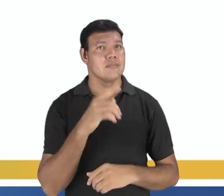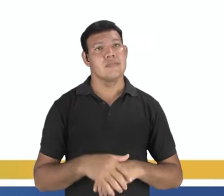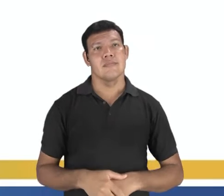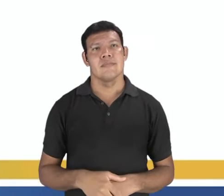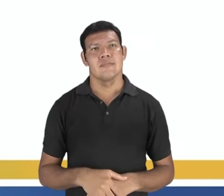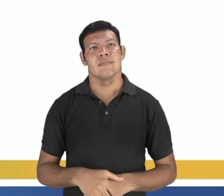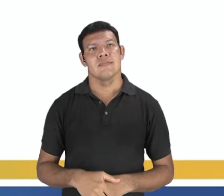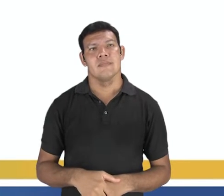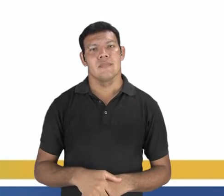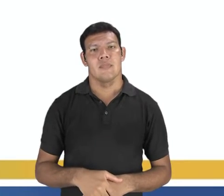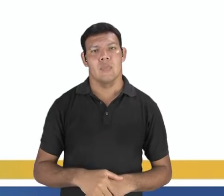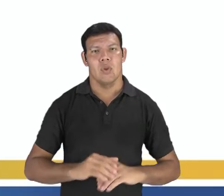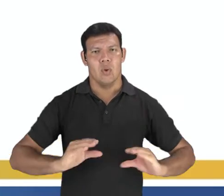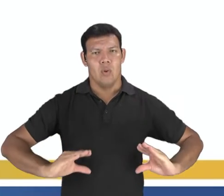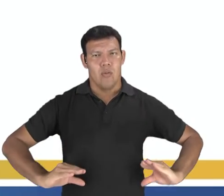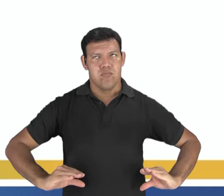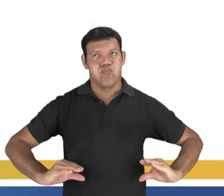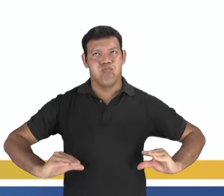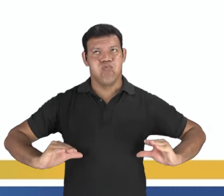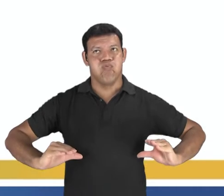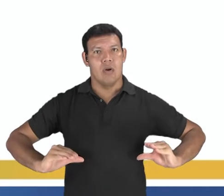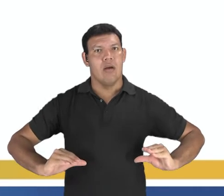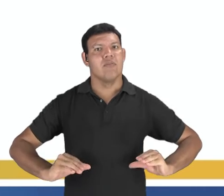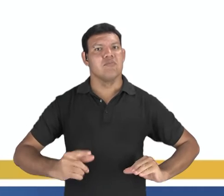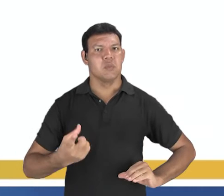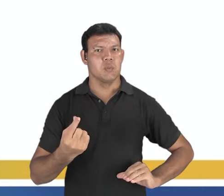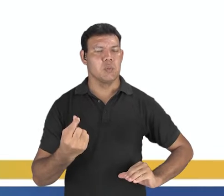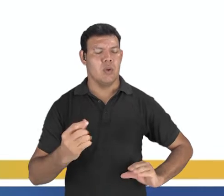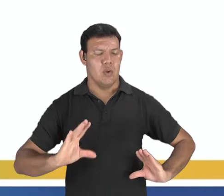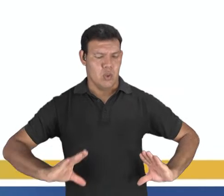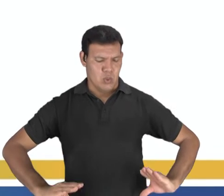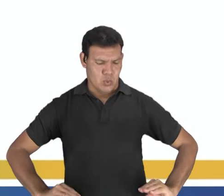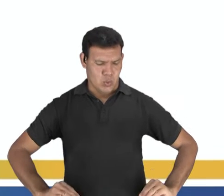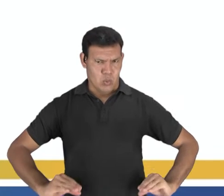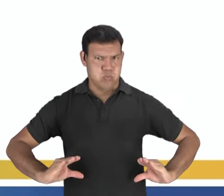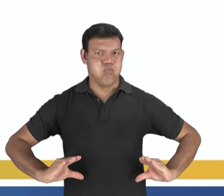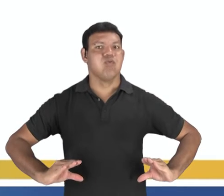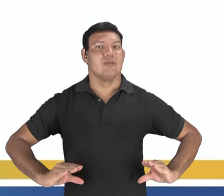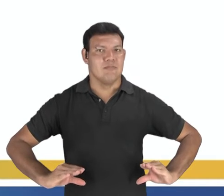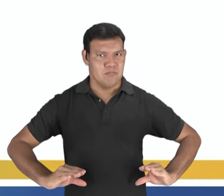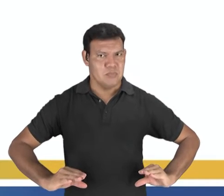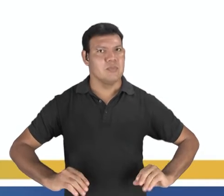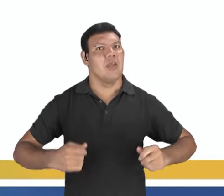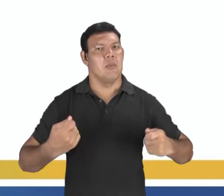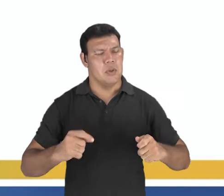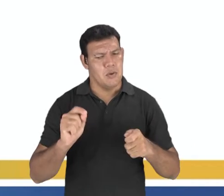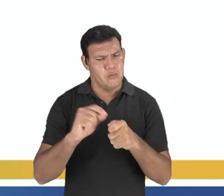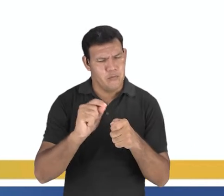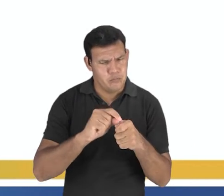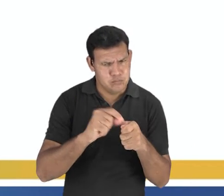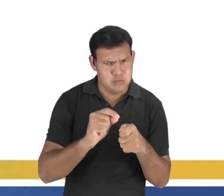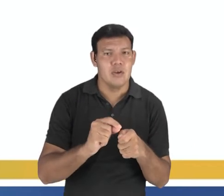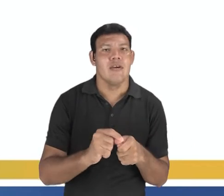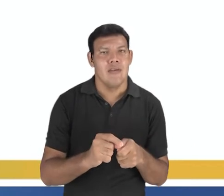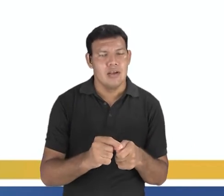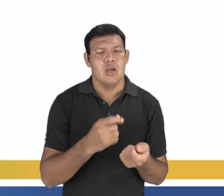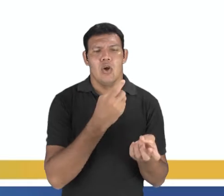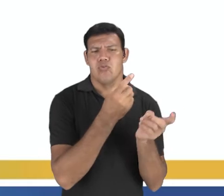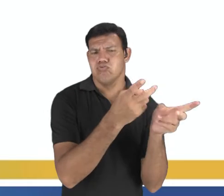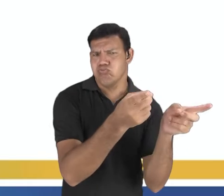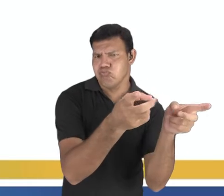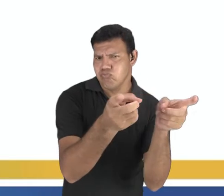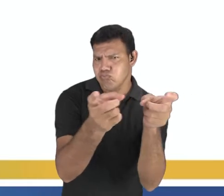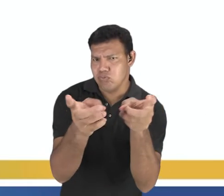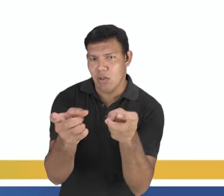chegar lá naquele saquinho ali, naquele pacote cheio de dinheiro. Eu preciso produzir, eu preciso